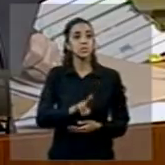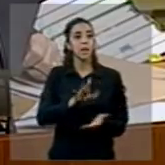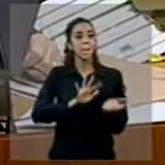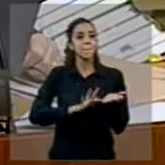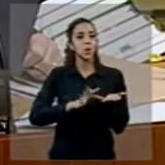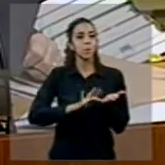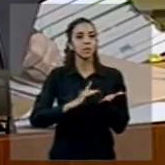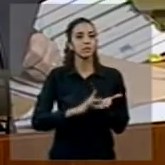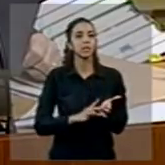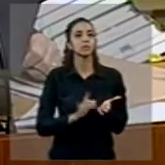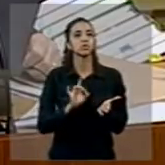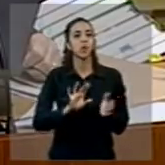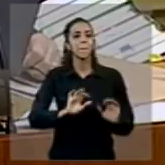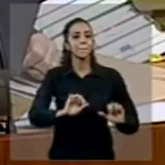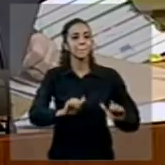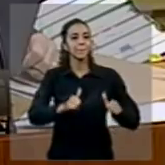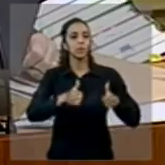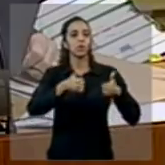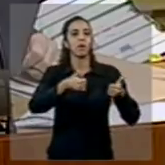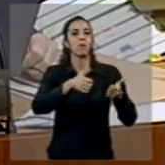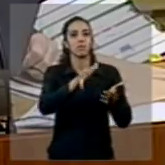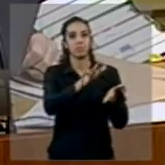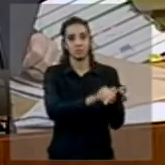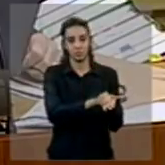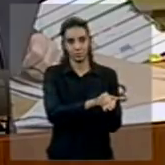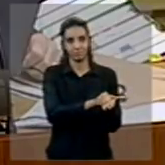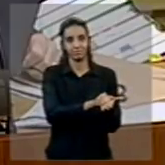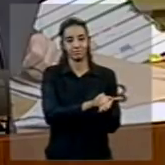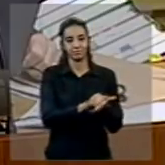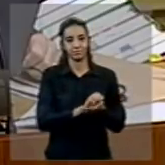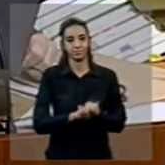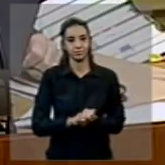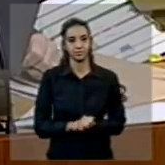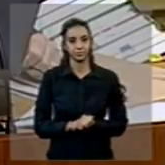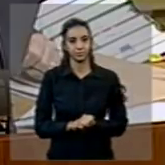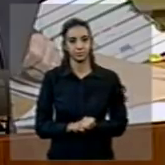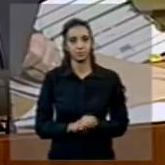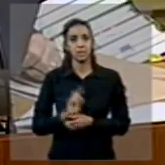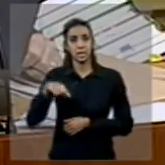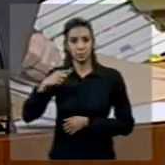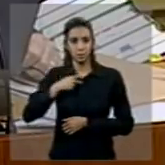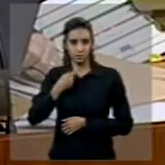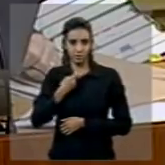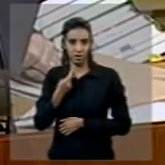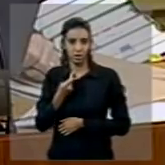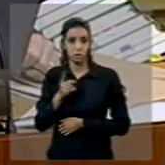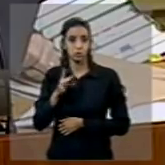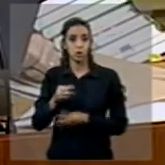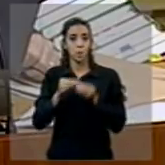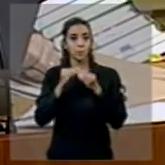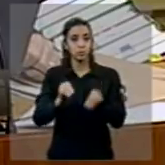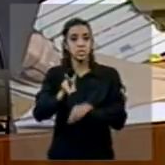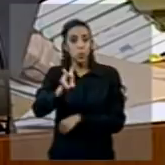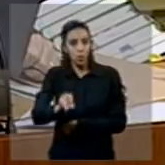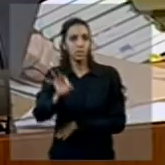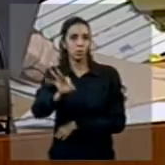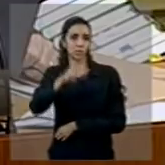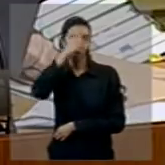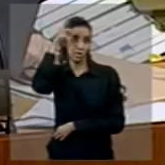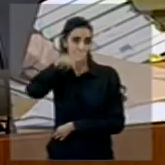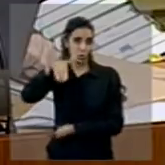um aperfeiçoamento desse cadastro, que, aliás, como eu direi daqui a pouco, atinge apenas 50% dos